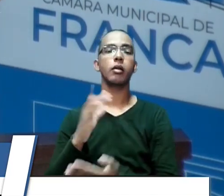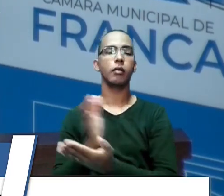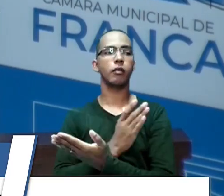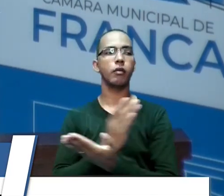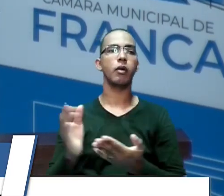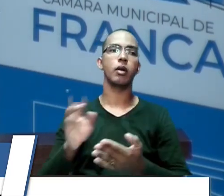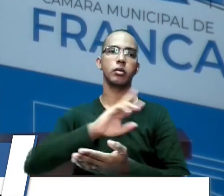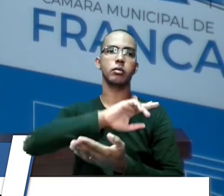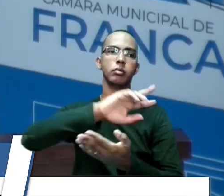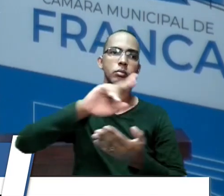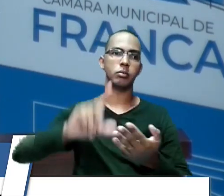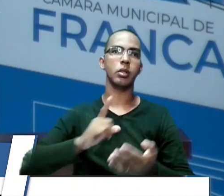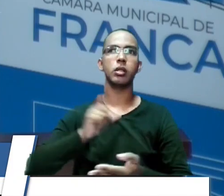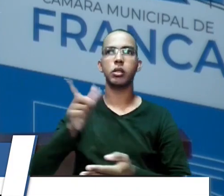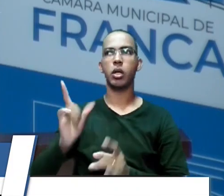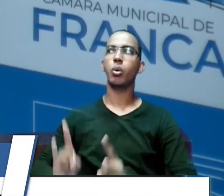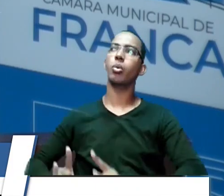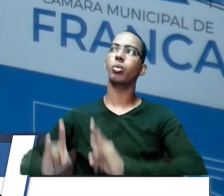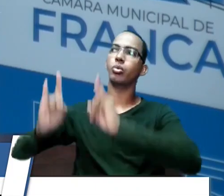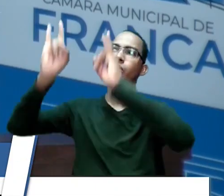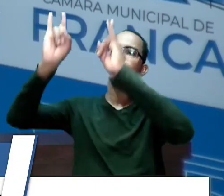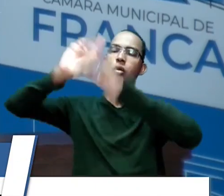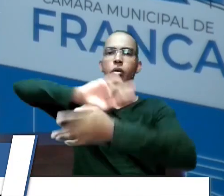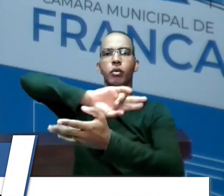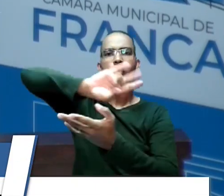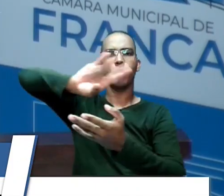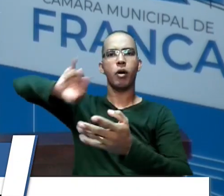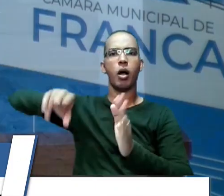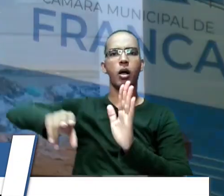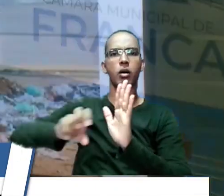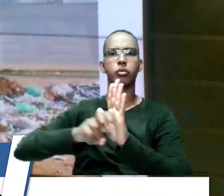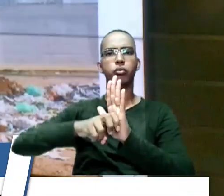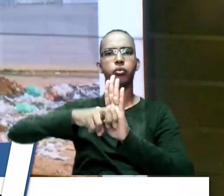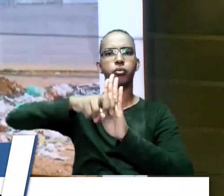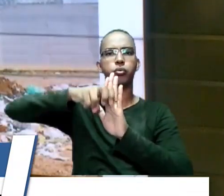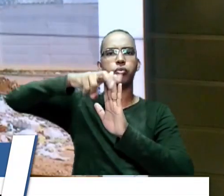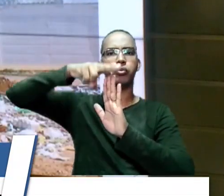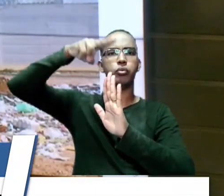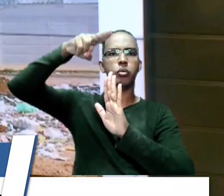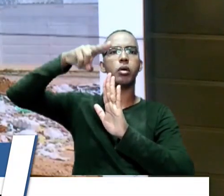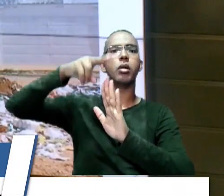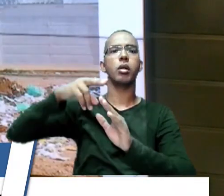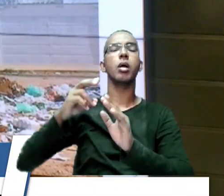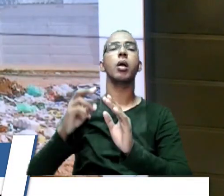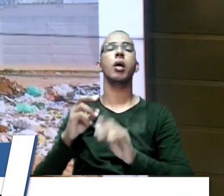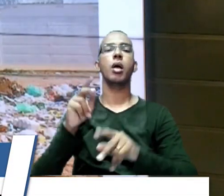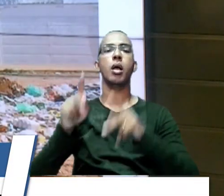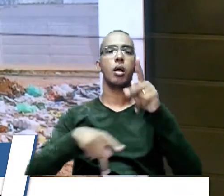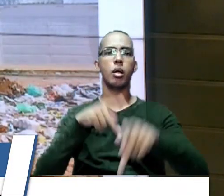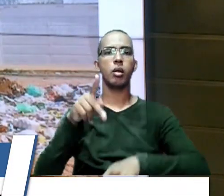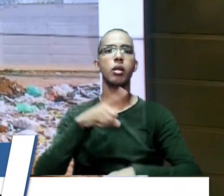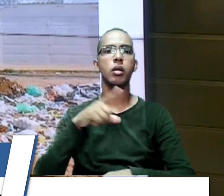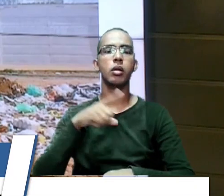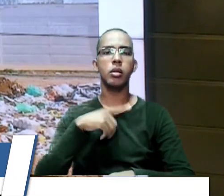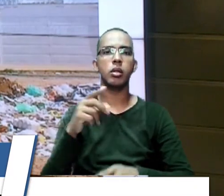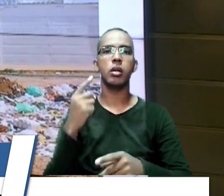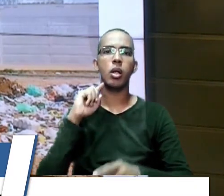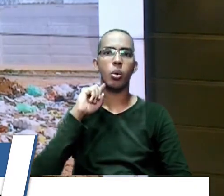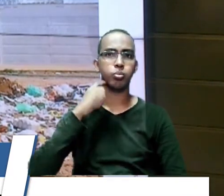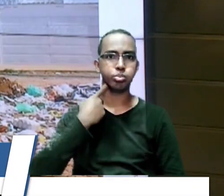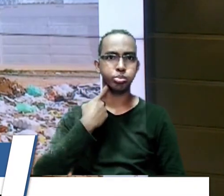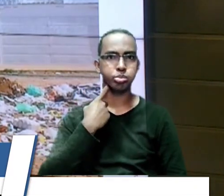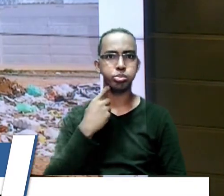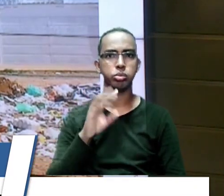ali tem um condomínio, né, vários apartamentos, e a população convivia com os lixos. Saíam do